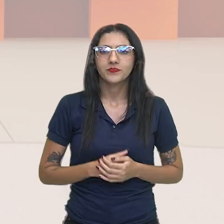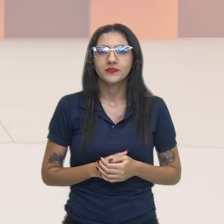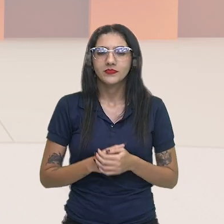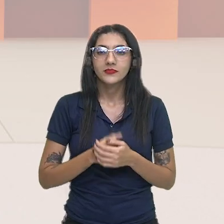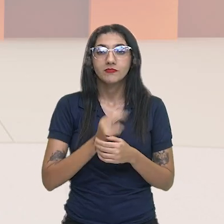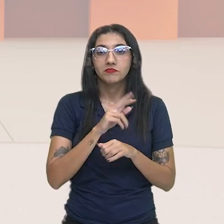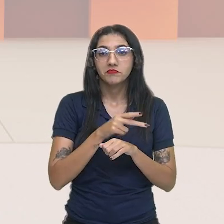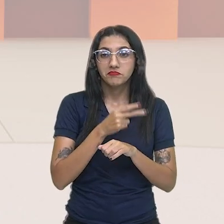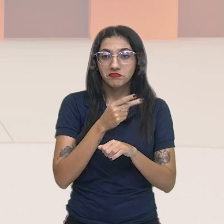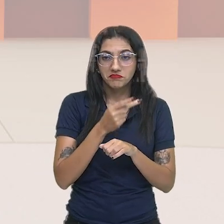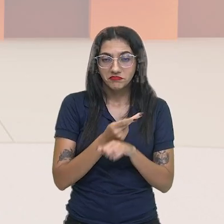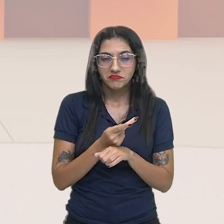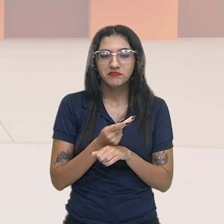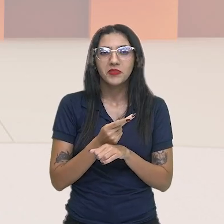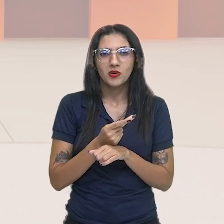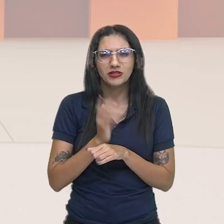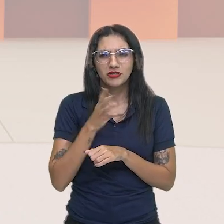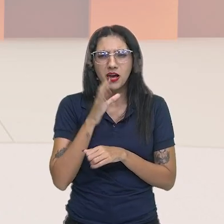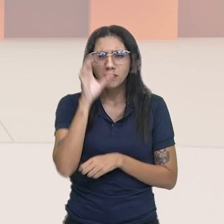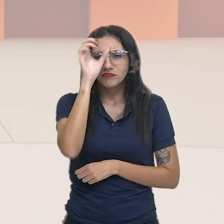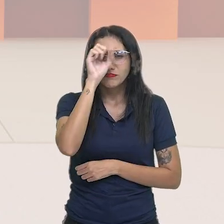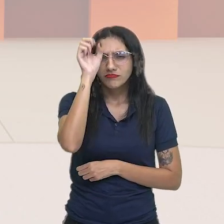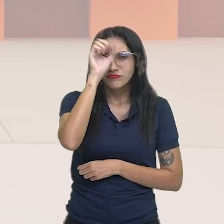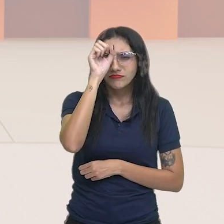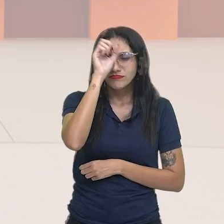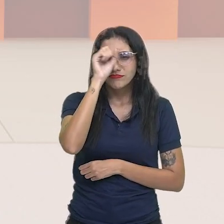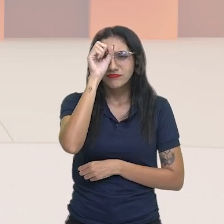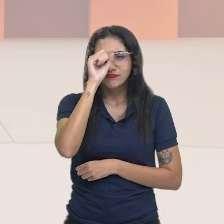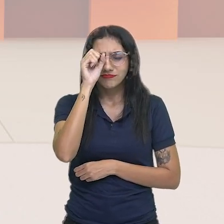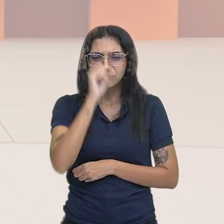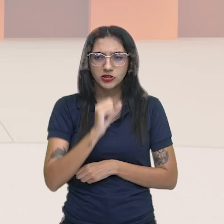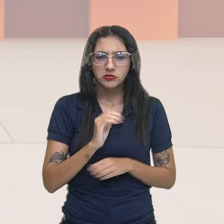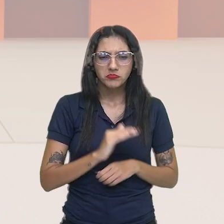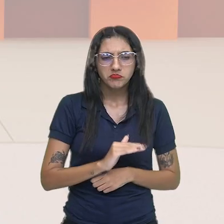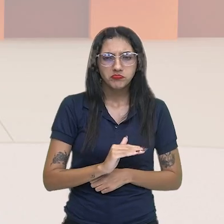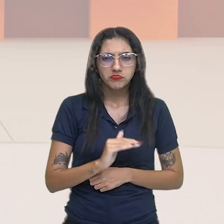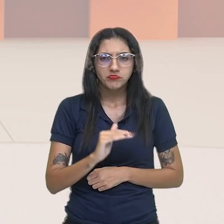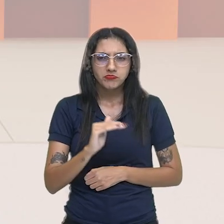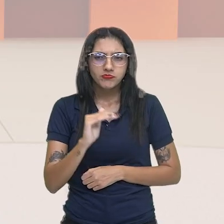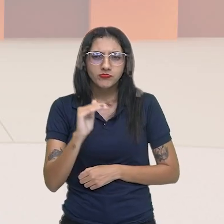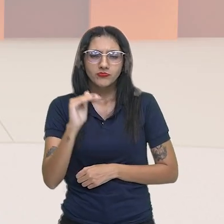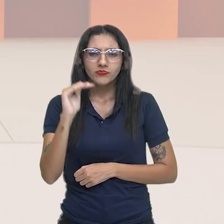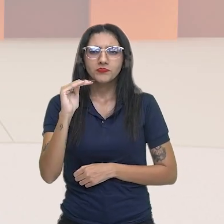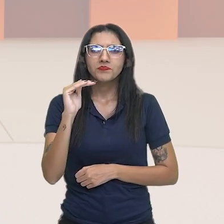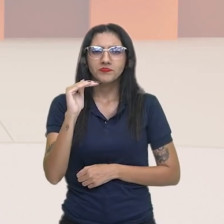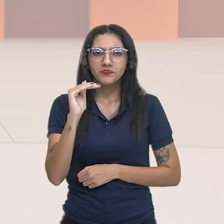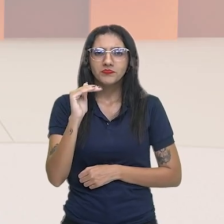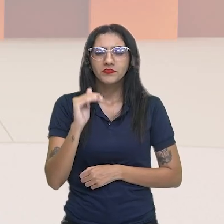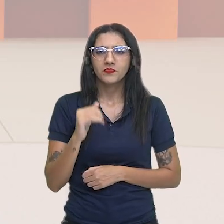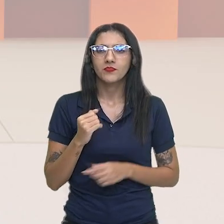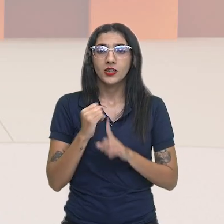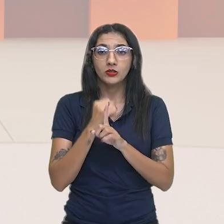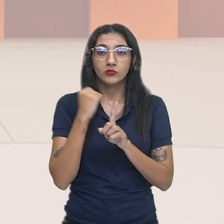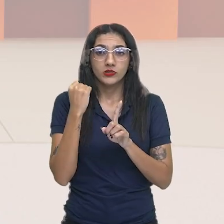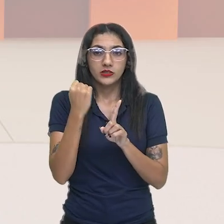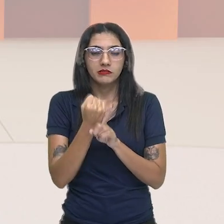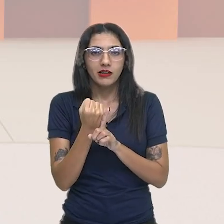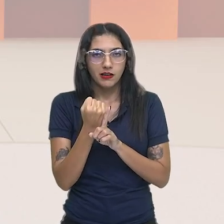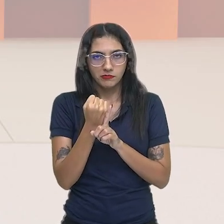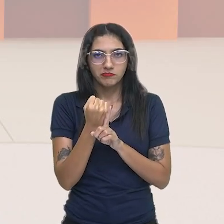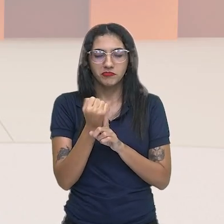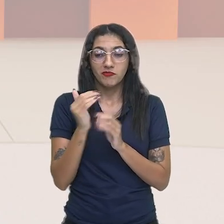vamos sair, né, quando nós saímos da infância, nós vamos para a sociedade fora